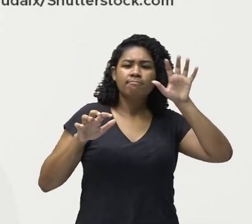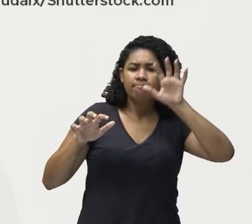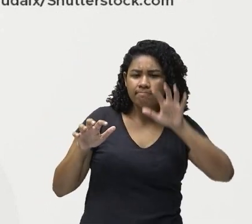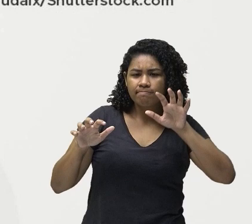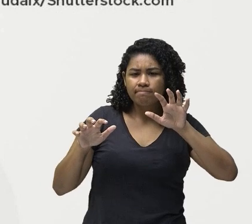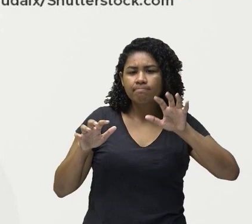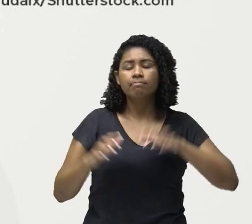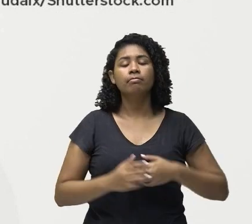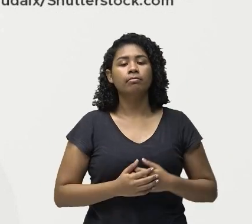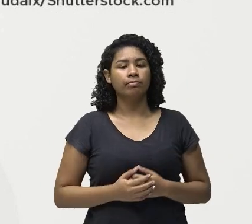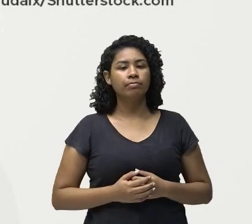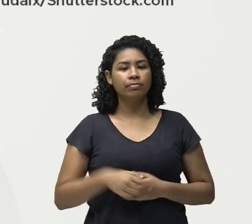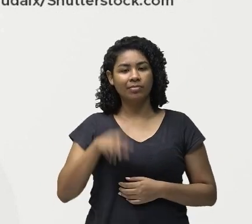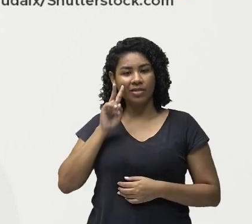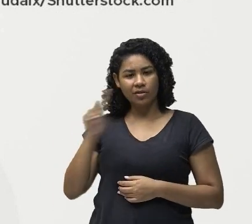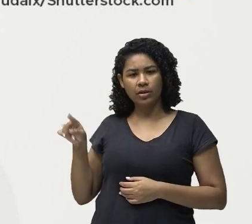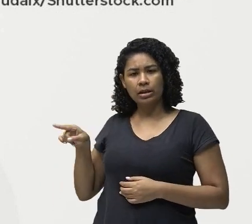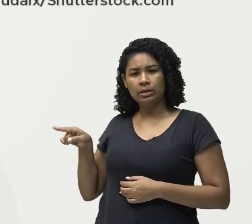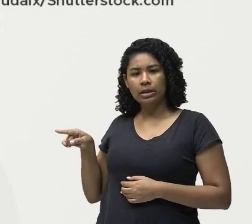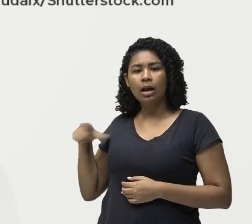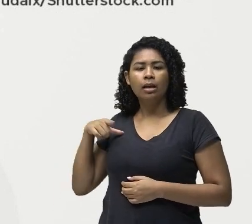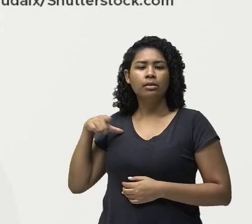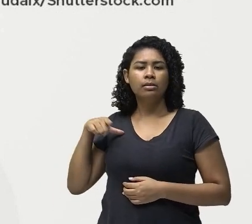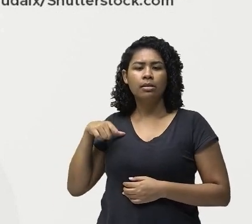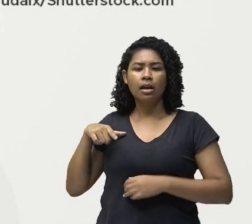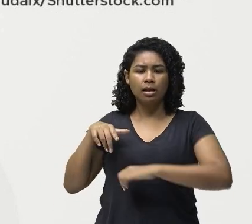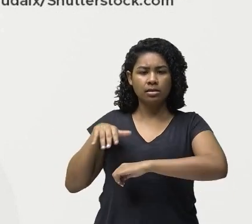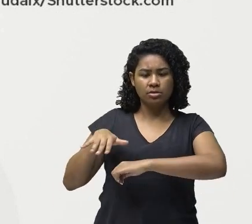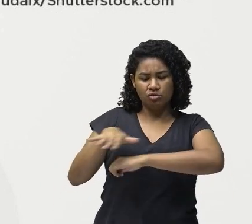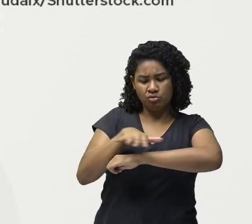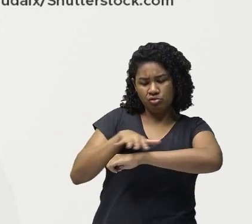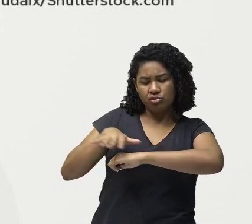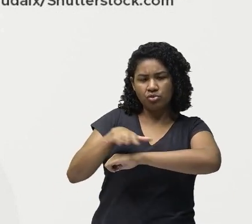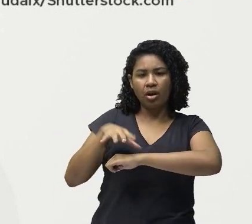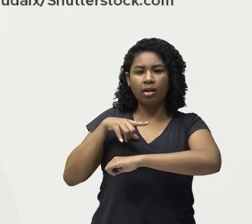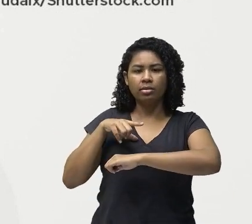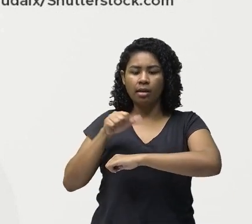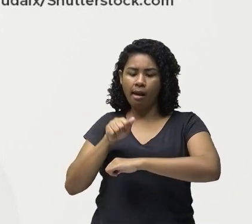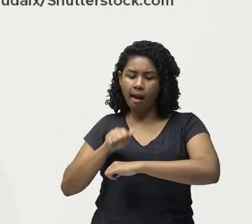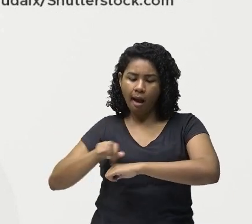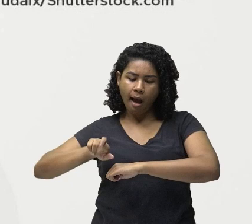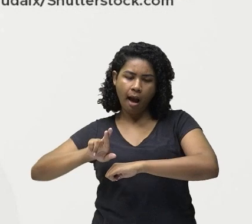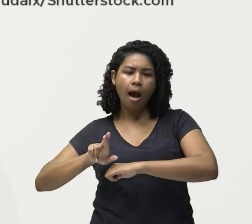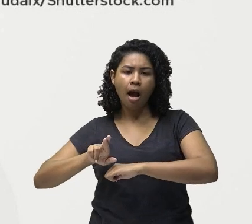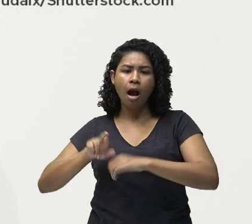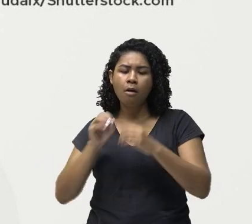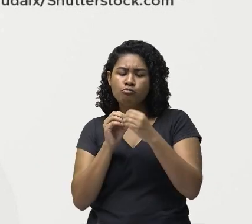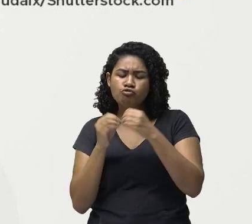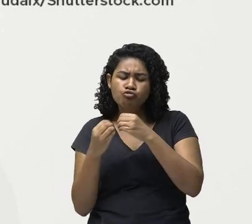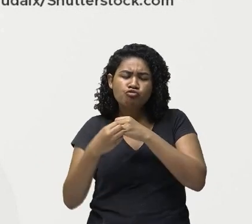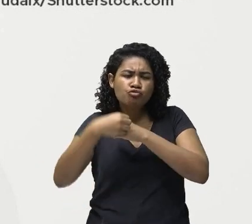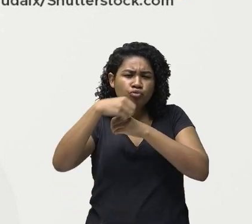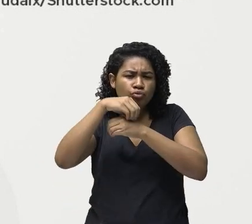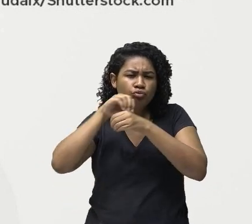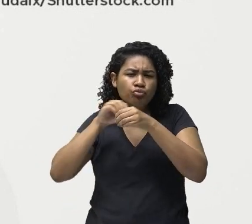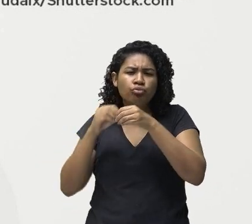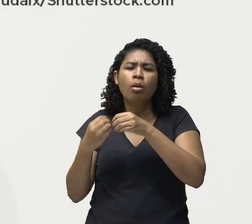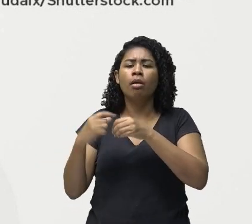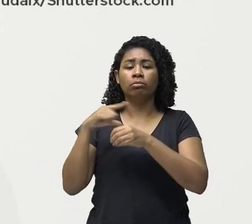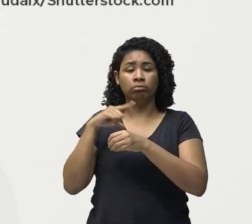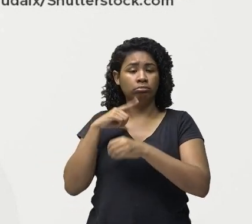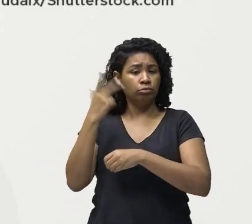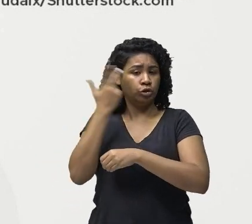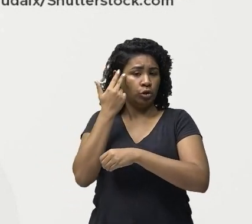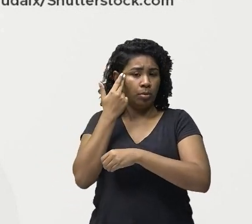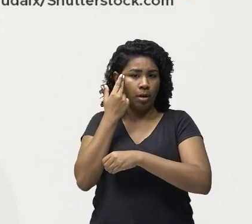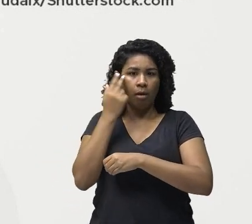a gente vai ter muitas moléculas de ar. Muitas moléculas de ar. À medida que as pessoas sobem